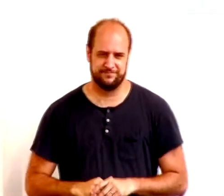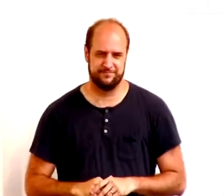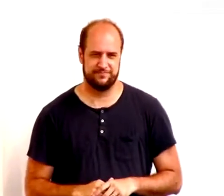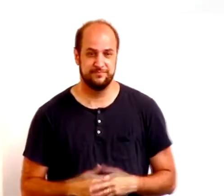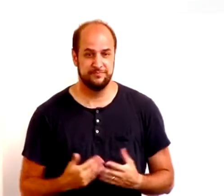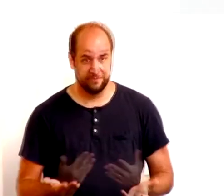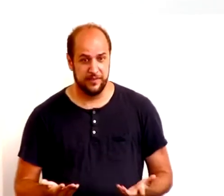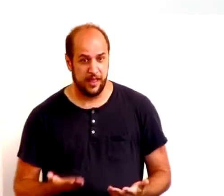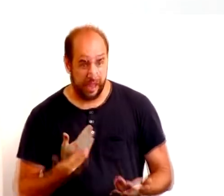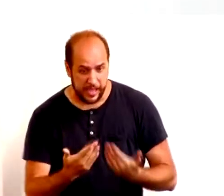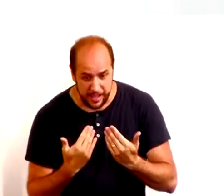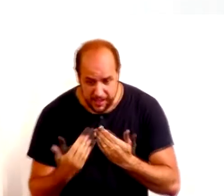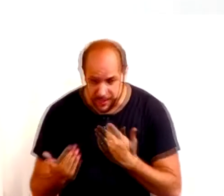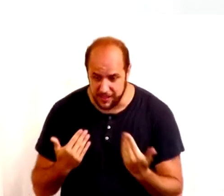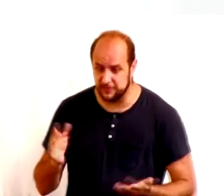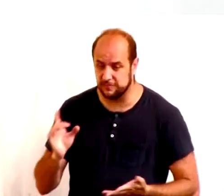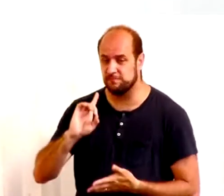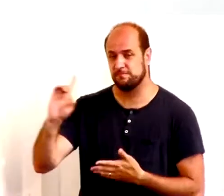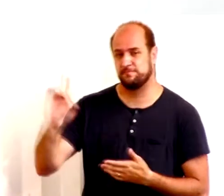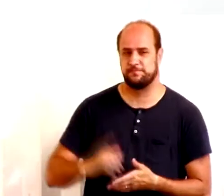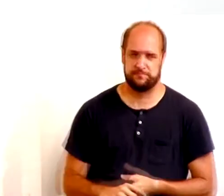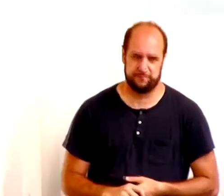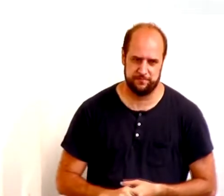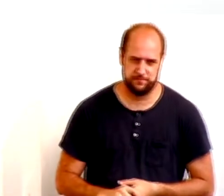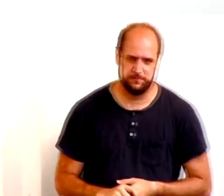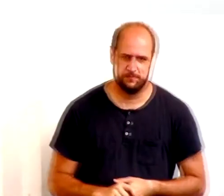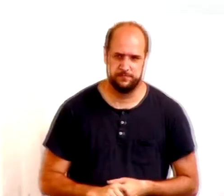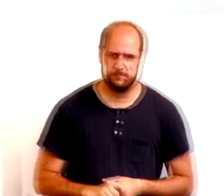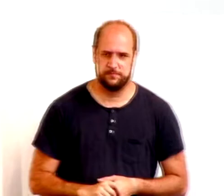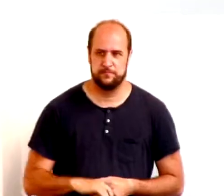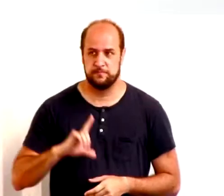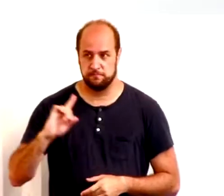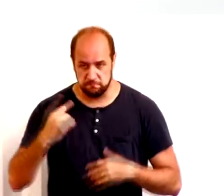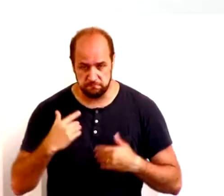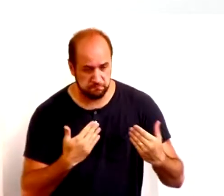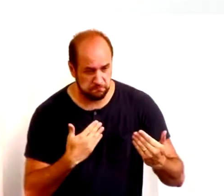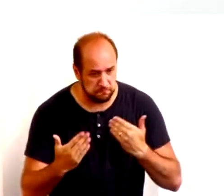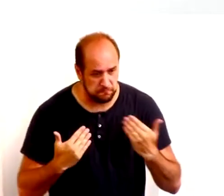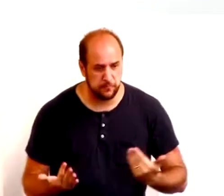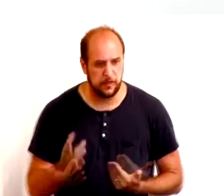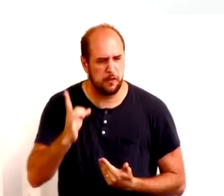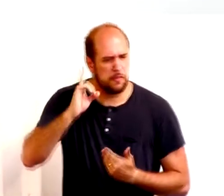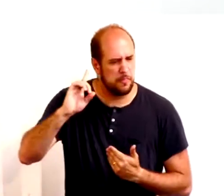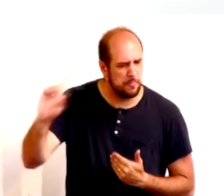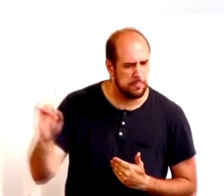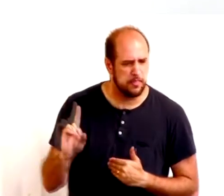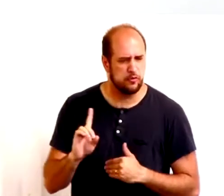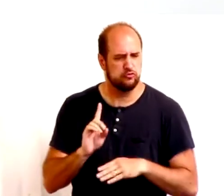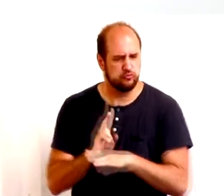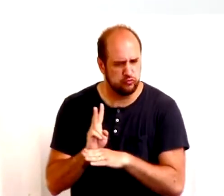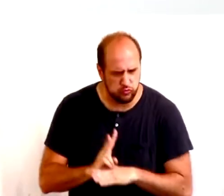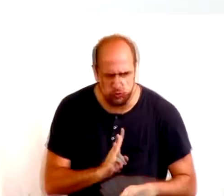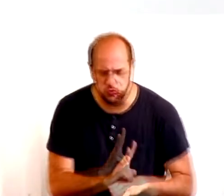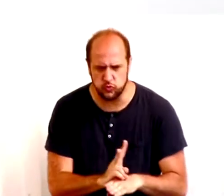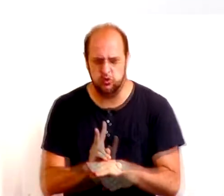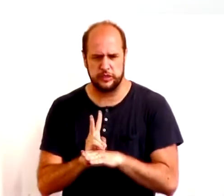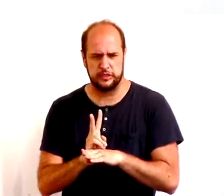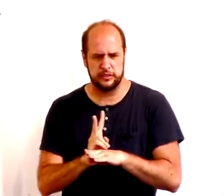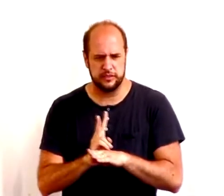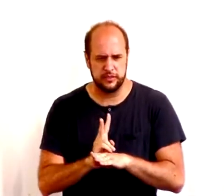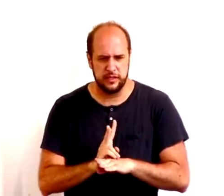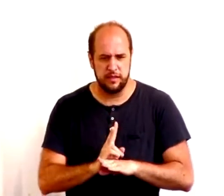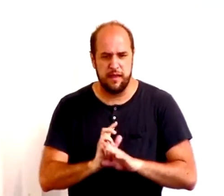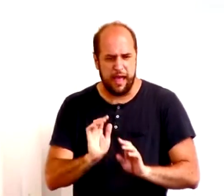Existe um relacionamento de Deus com os seus comissionados. Um relacionamento, Deus franquia ou entrega, dá